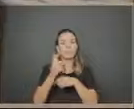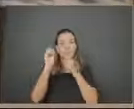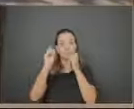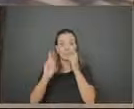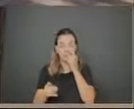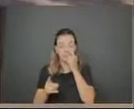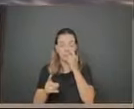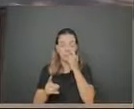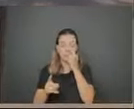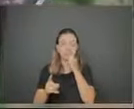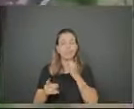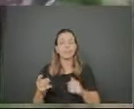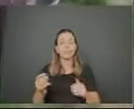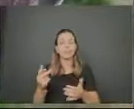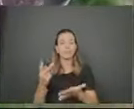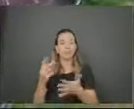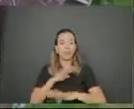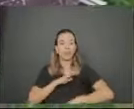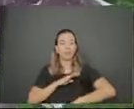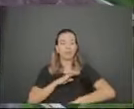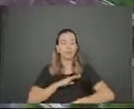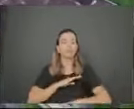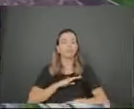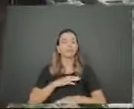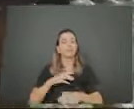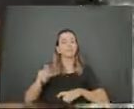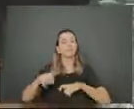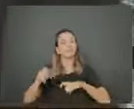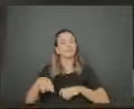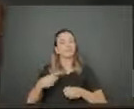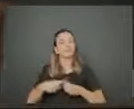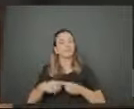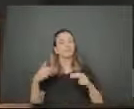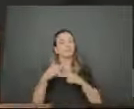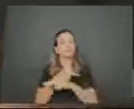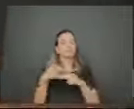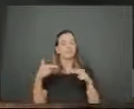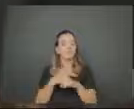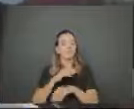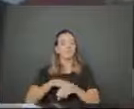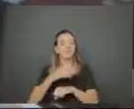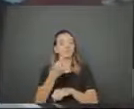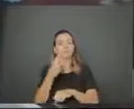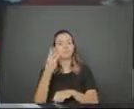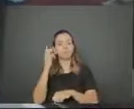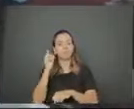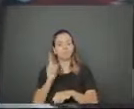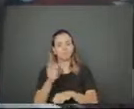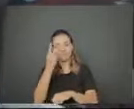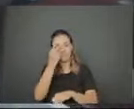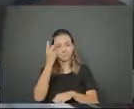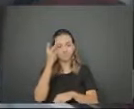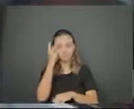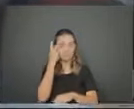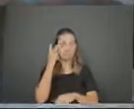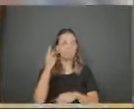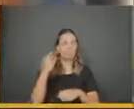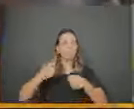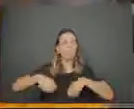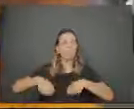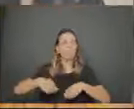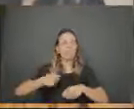trânsito, seja em áreas urbanas, rurais e rodovias. E mais de 13 mil pessoas foram encaminhadas por embriaguez ao